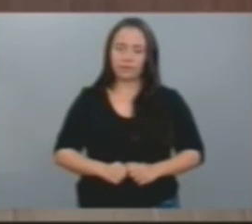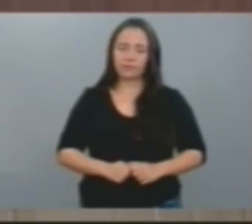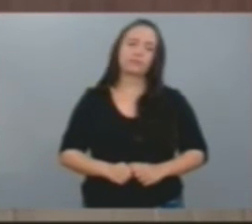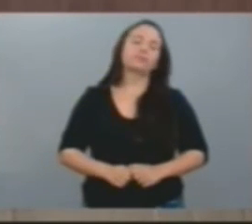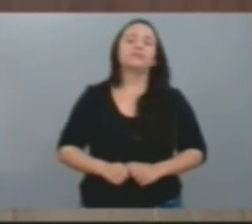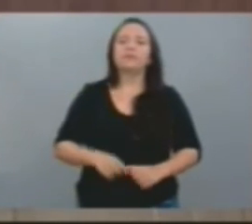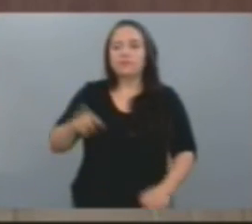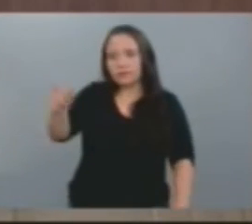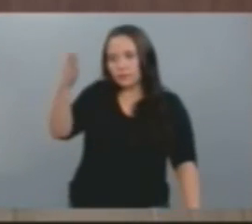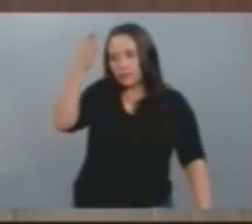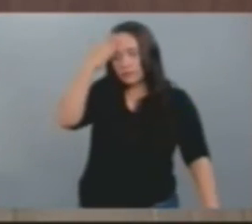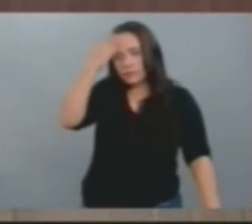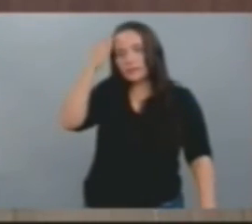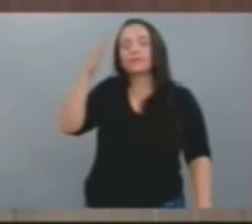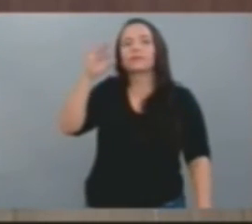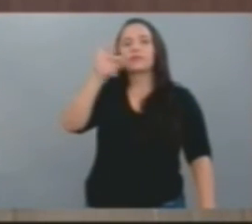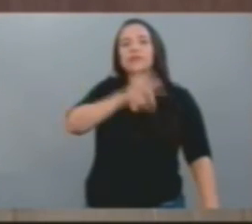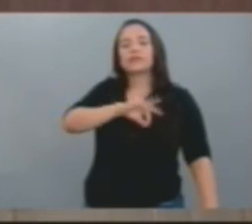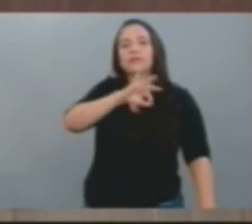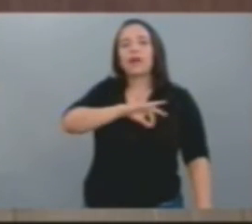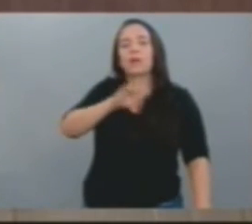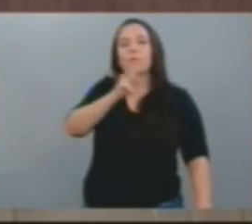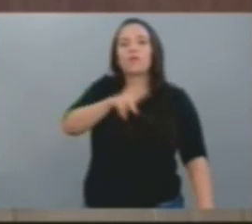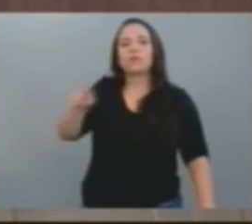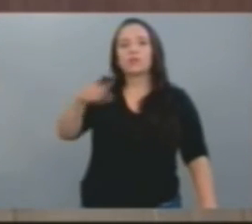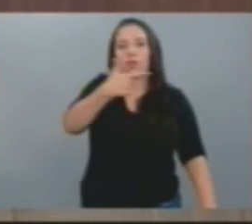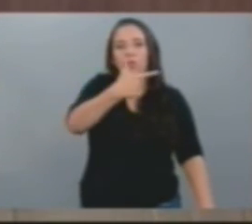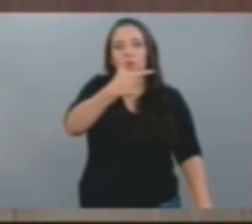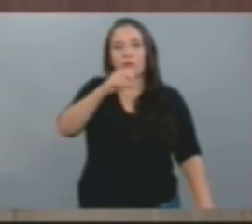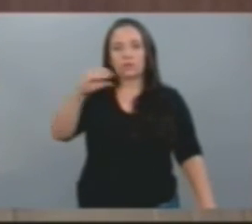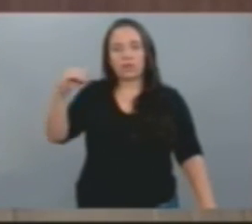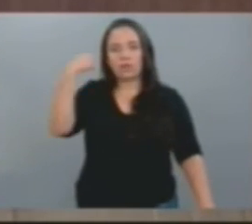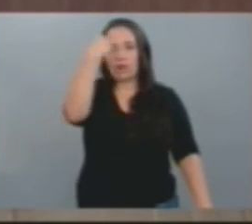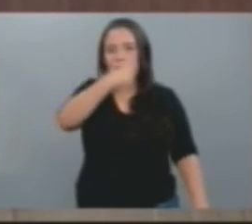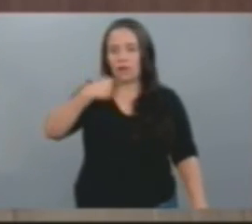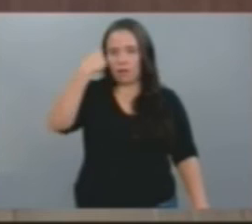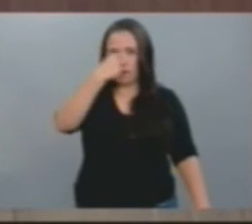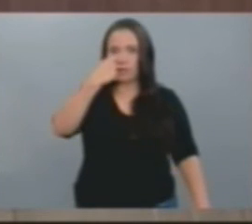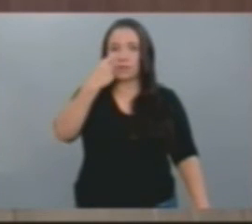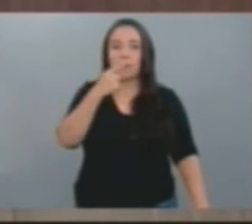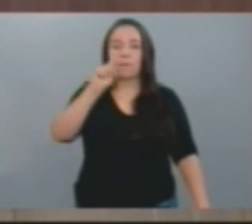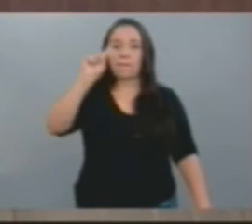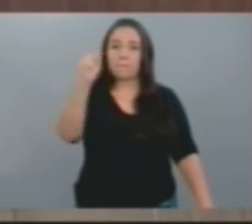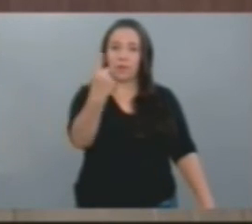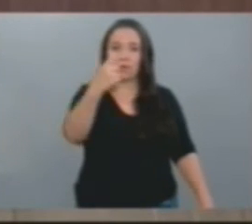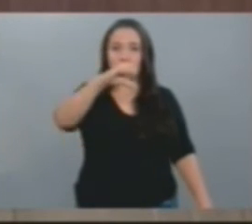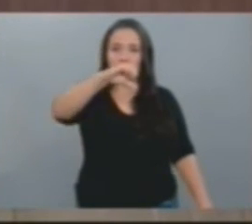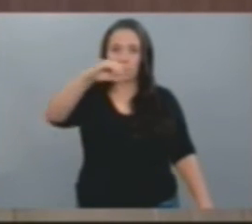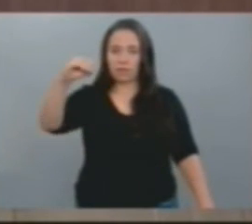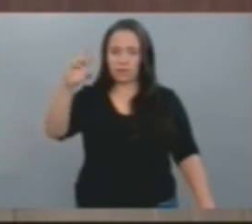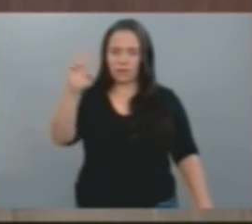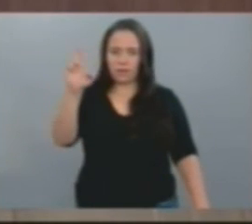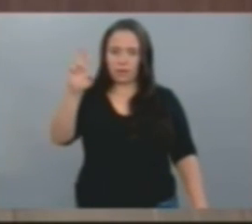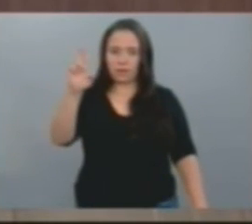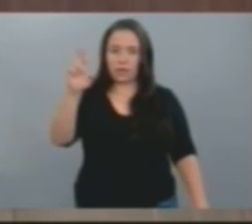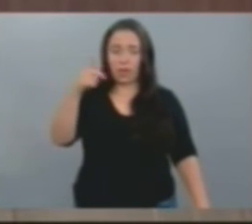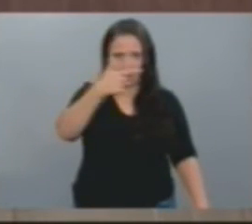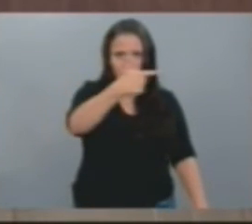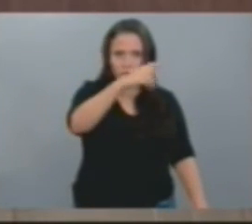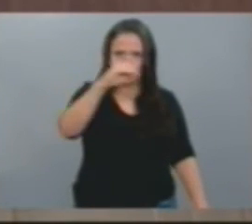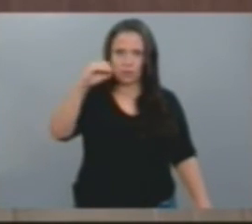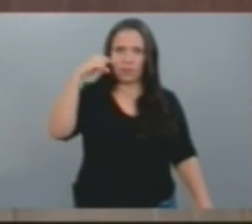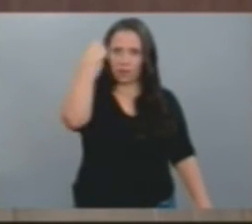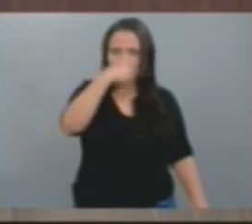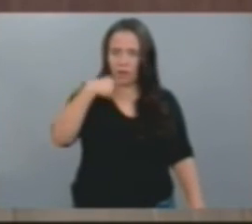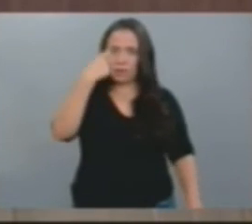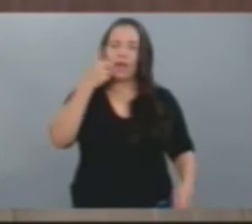um professor 200 horas? R$ 1.900 líquido. 200 horas, portanto, são 2 turnos,